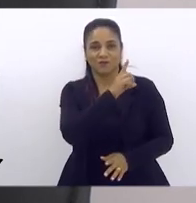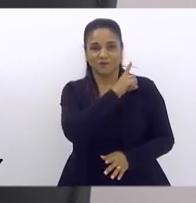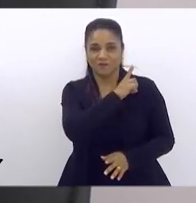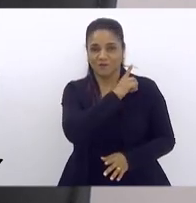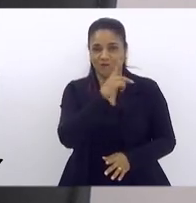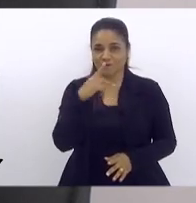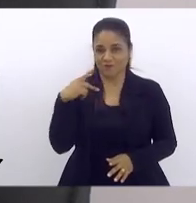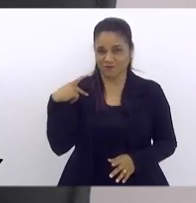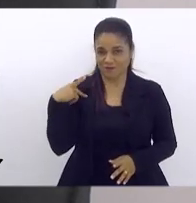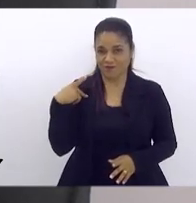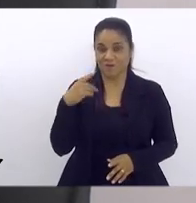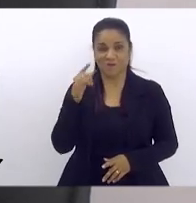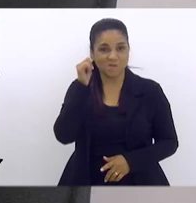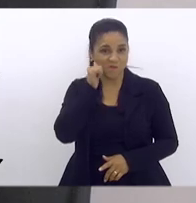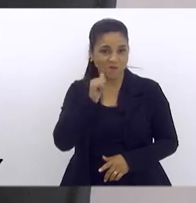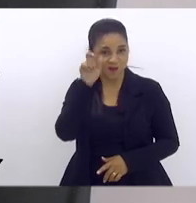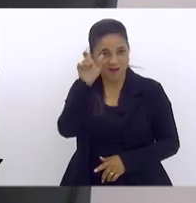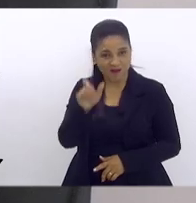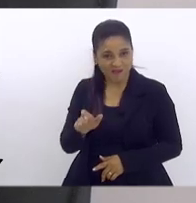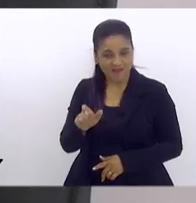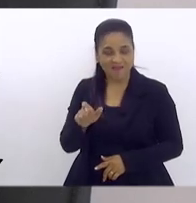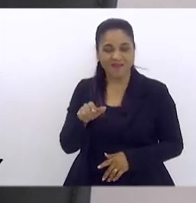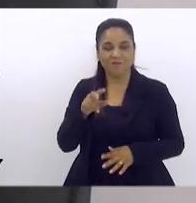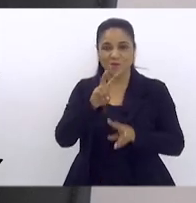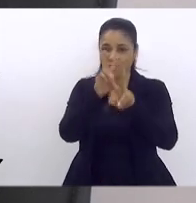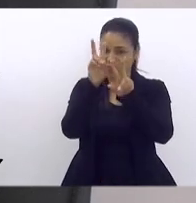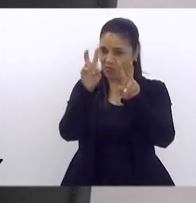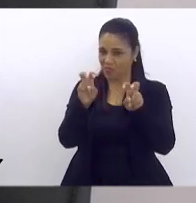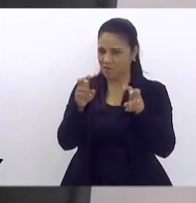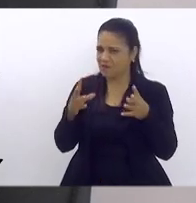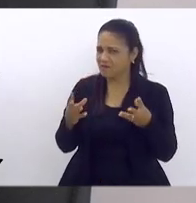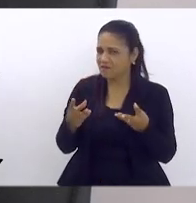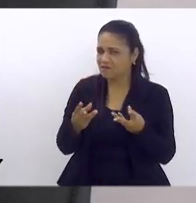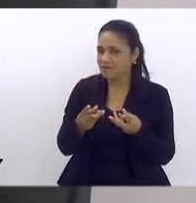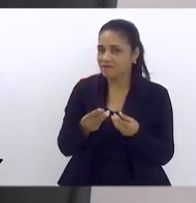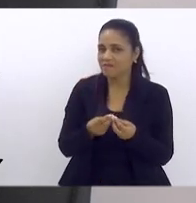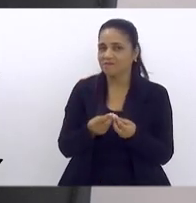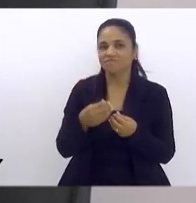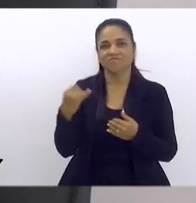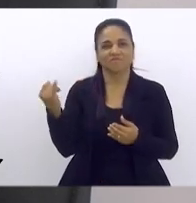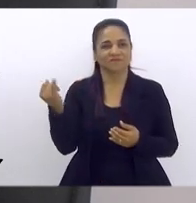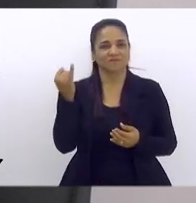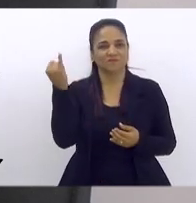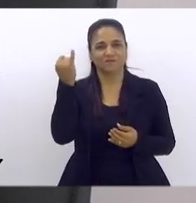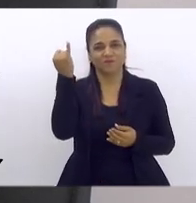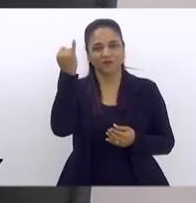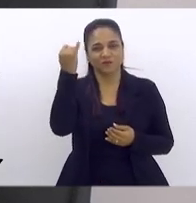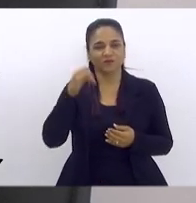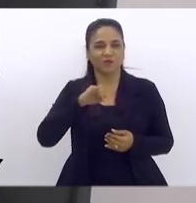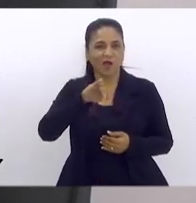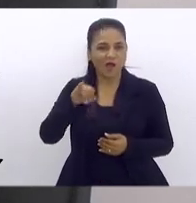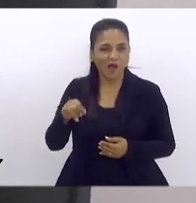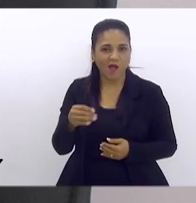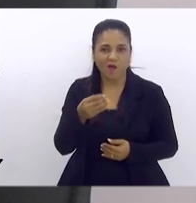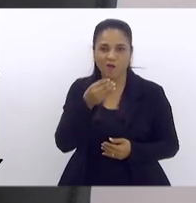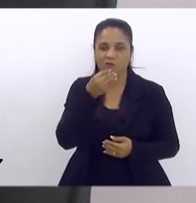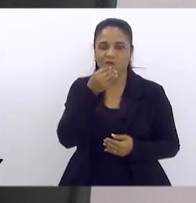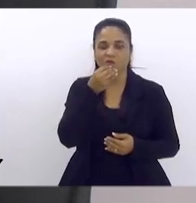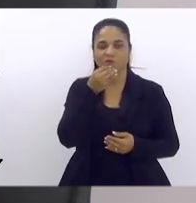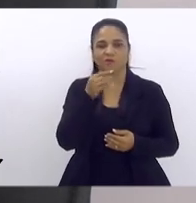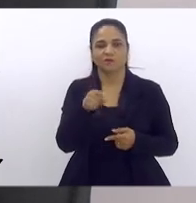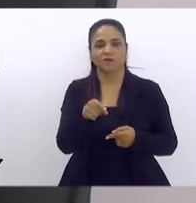acha que o assunto se torna mais sensível é então entendemos que seria importante aproveitar essa oportunidade